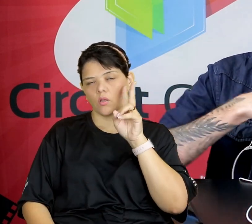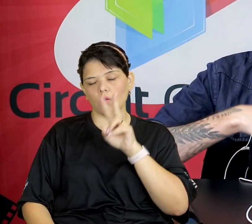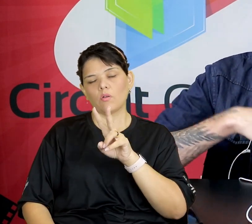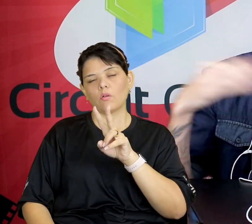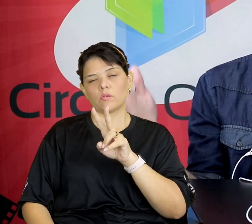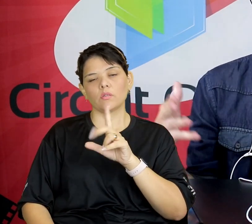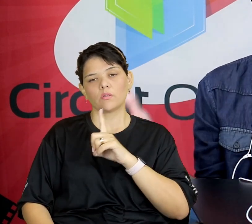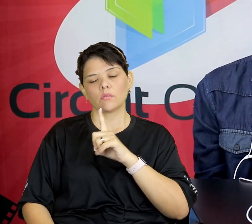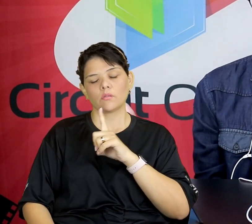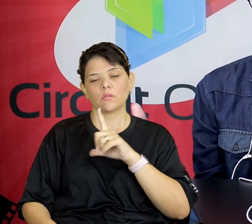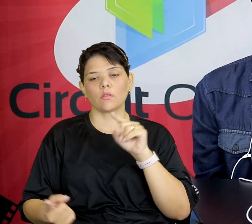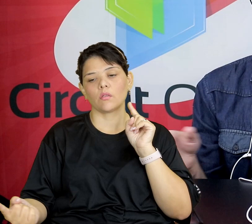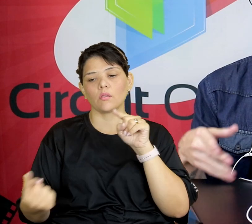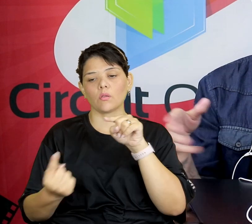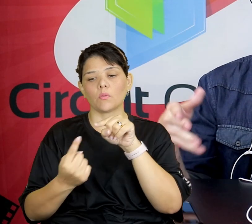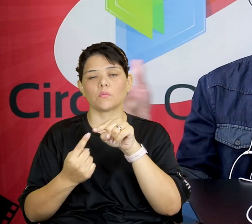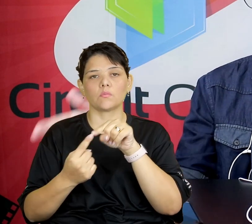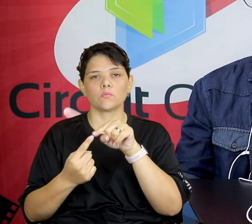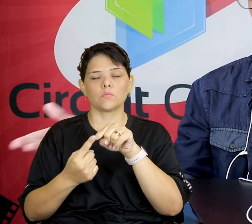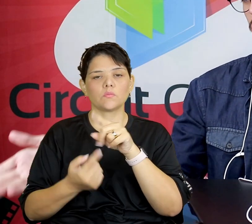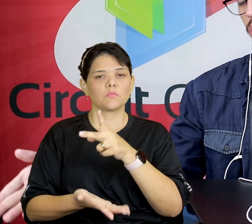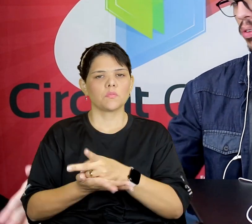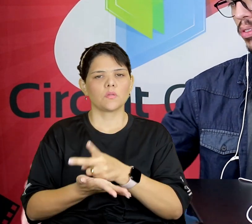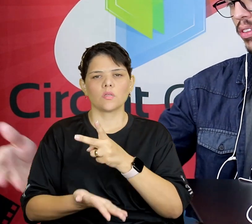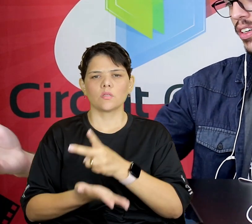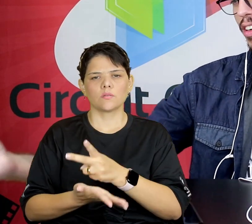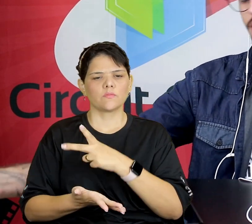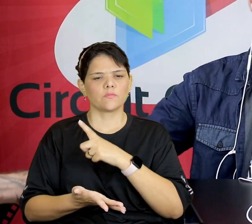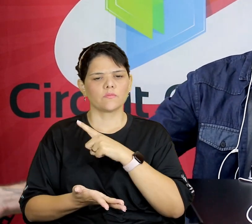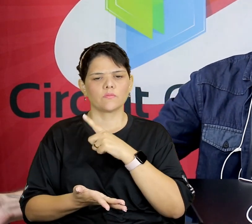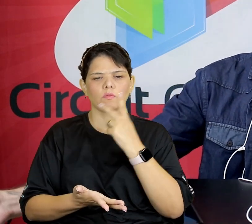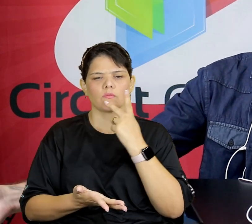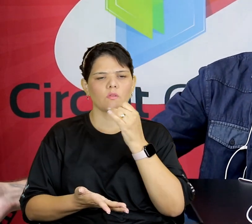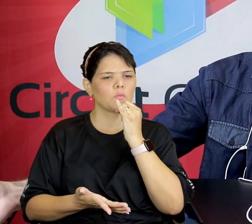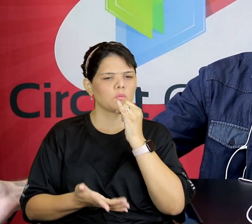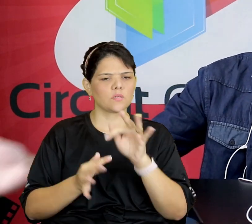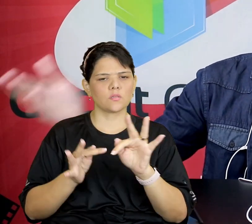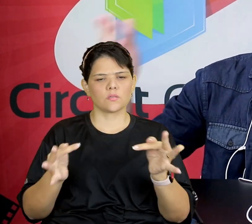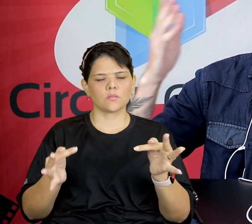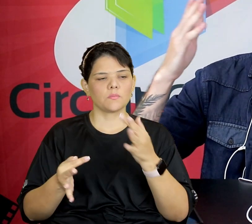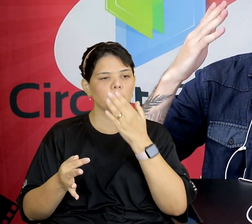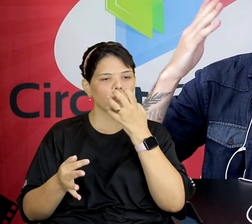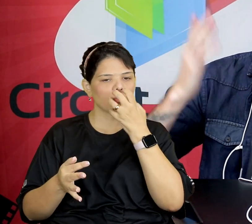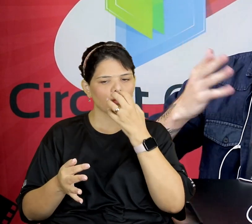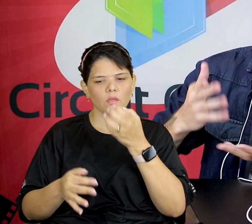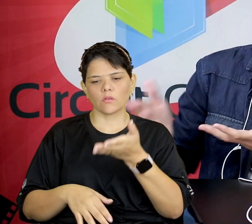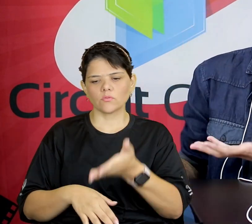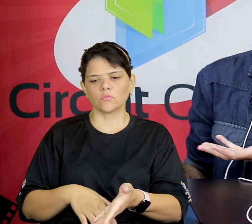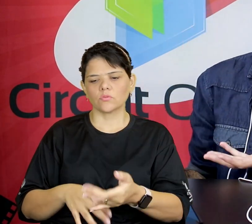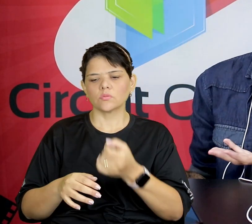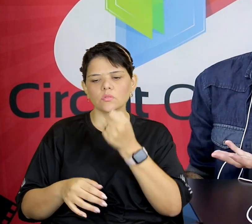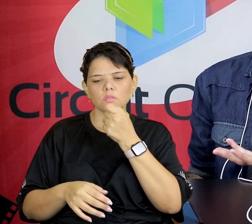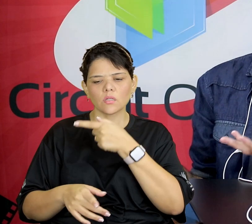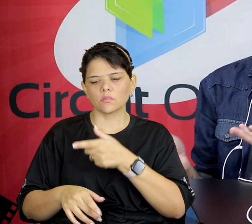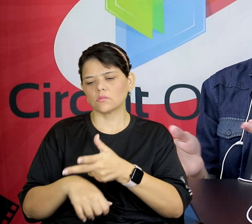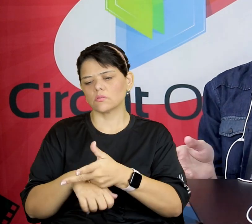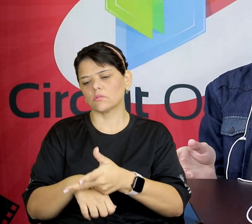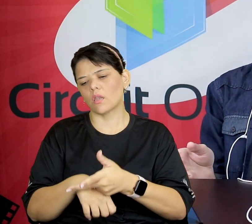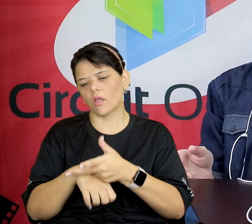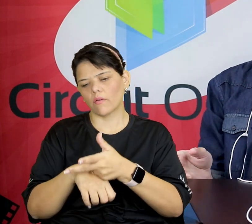estiver gravando um vídeo da nossa vida, assim, tipo, sei lá, meu cachorro fez uma coisa engraçada, você gravou ele por um